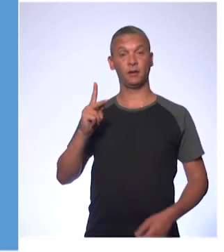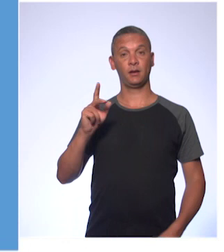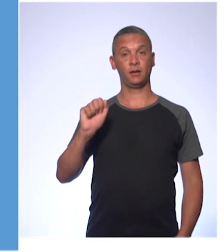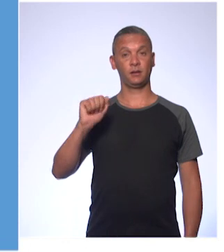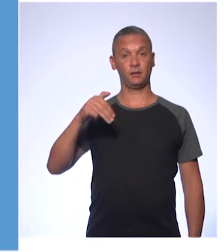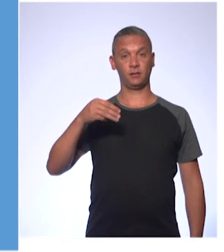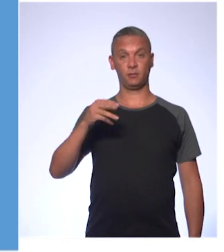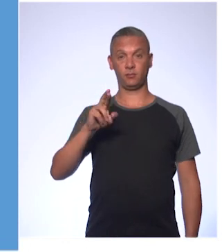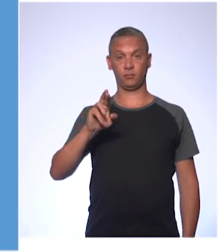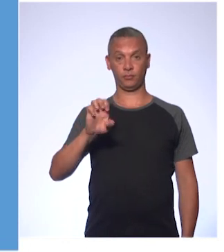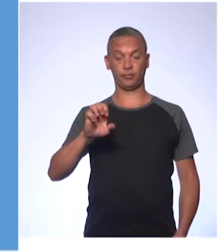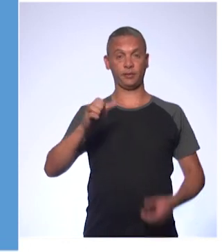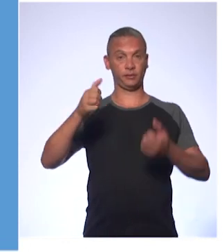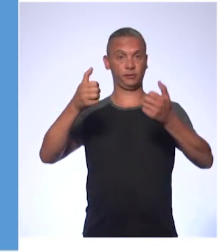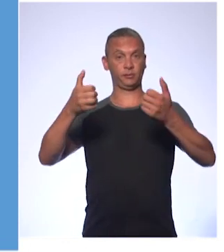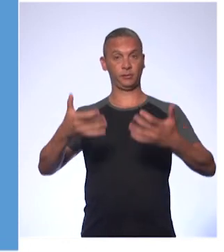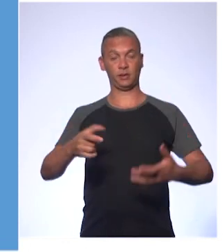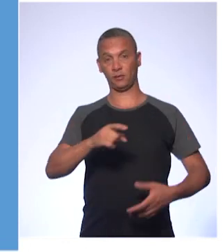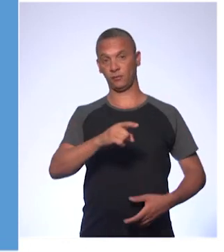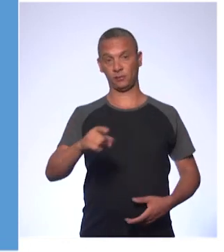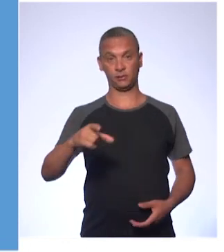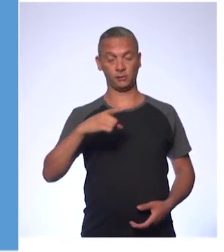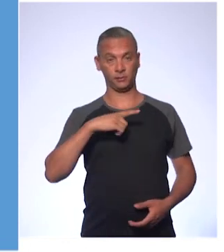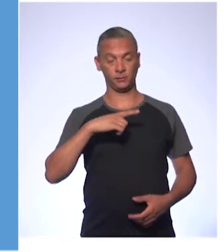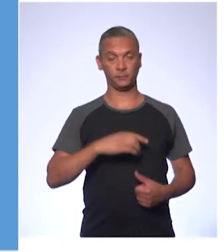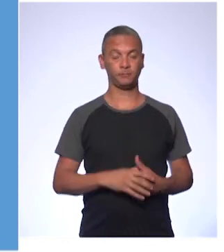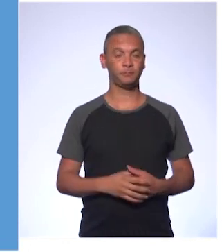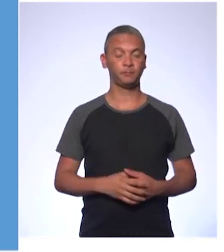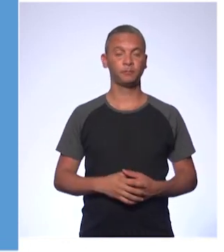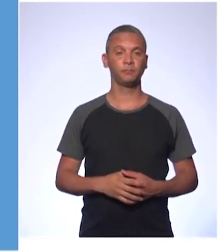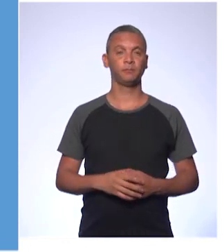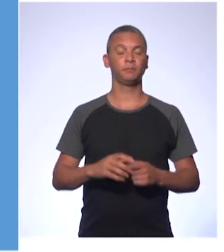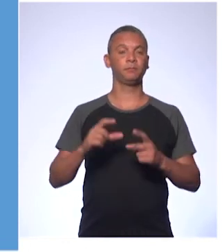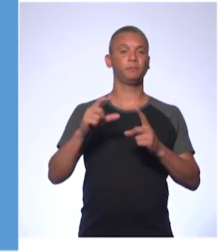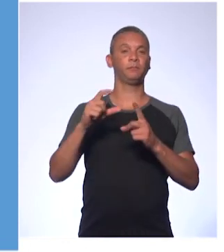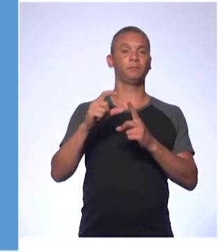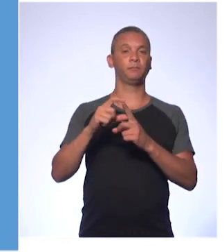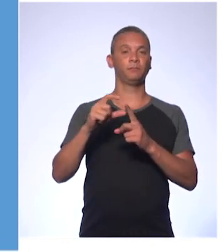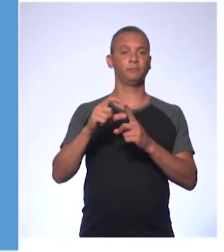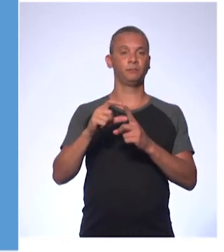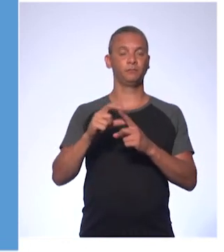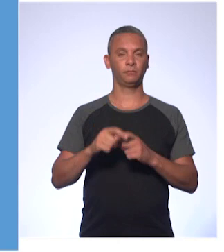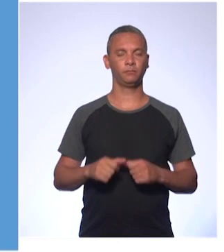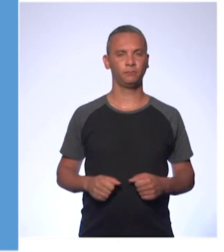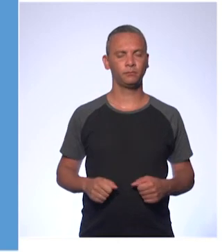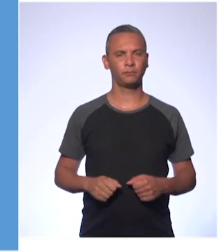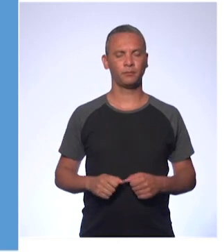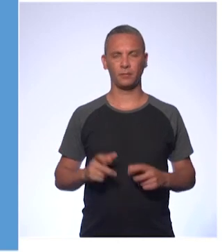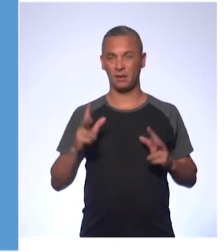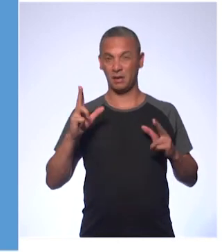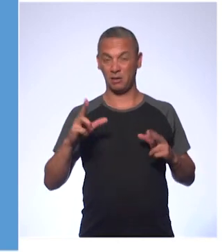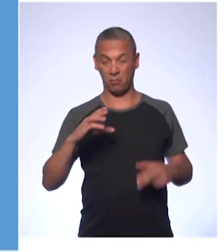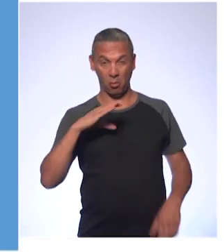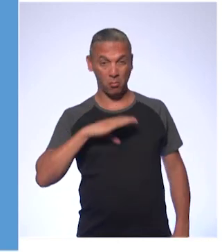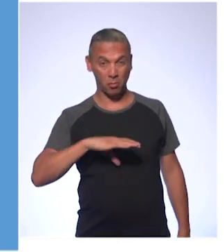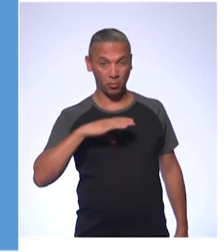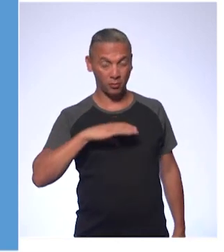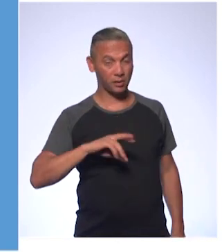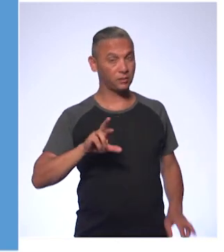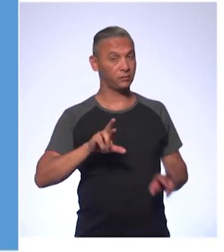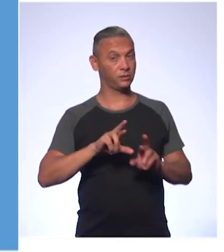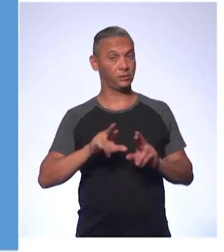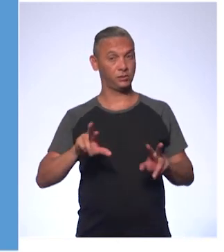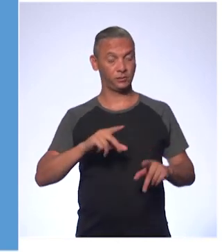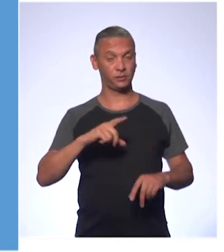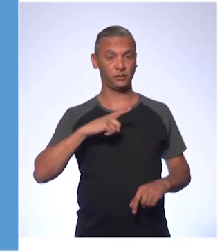com vocês. Também, essa palavra não é exatamente igual ao português, talvez alguém não saiba,